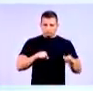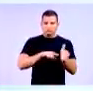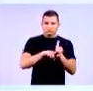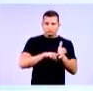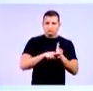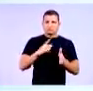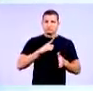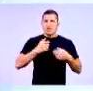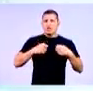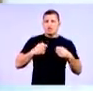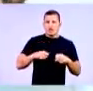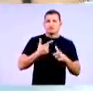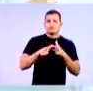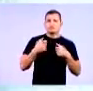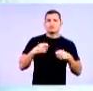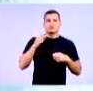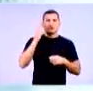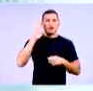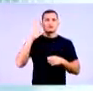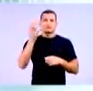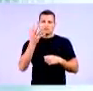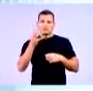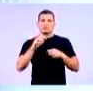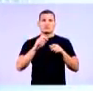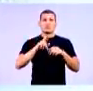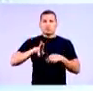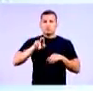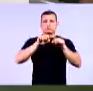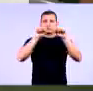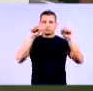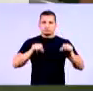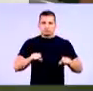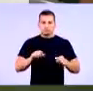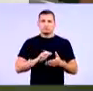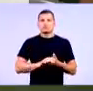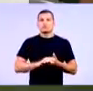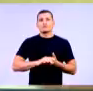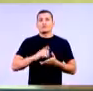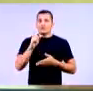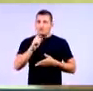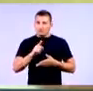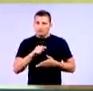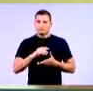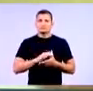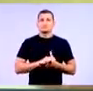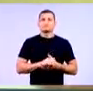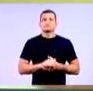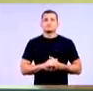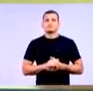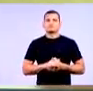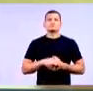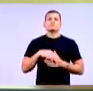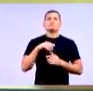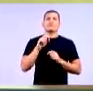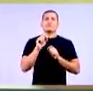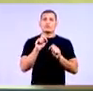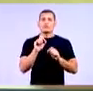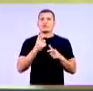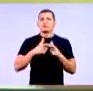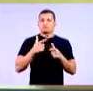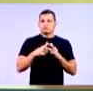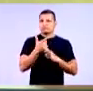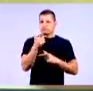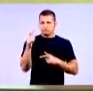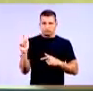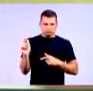demanda, essa necessidade que tem que ser resolvida através de um sistema, né? Isso, é o que a gente costuma dizer, né? O que é um problema para os outros,